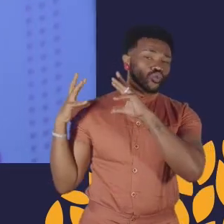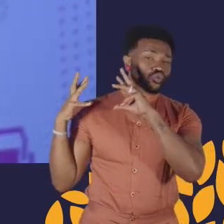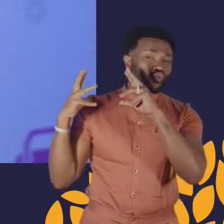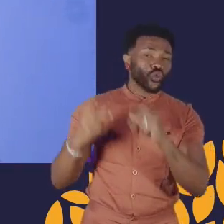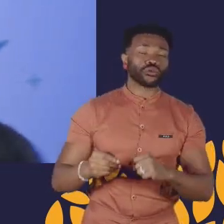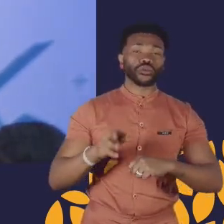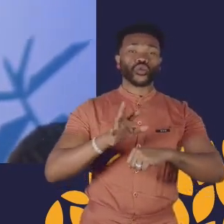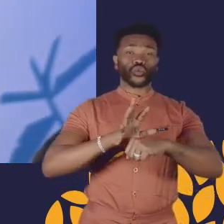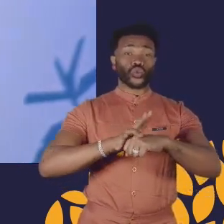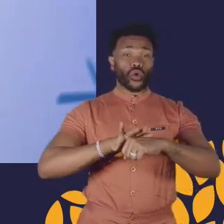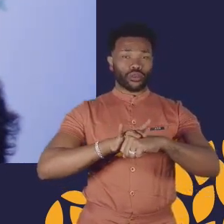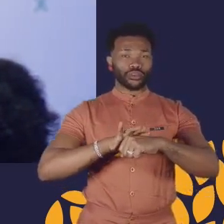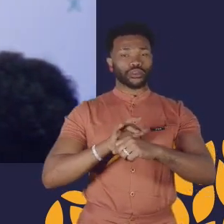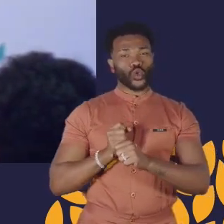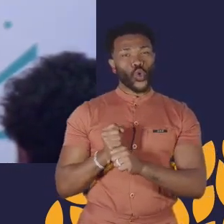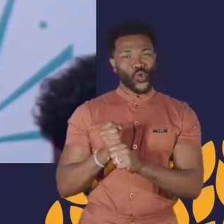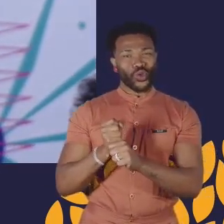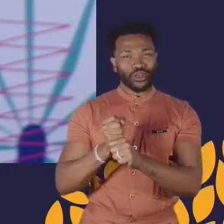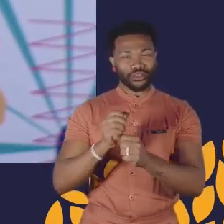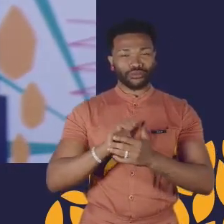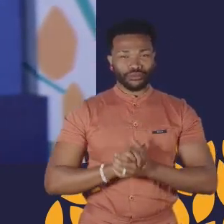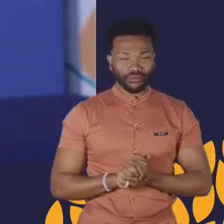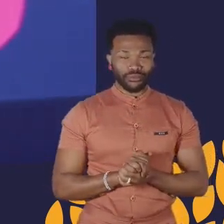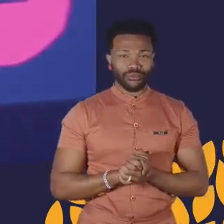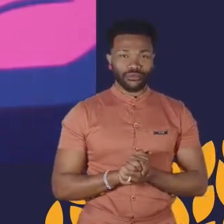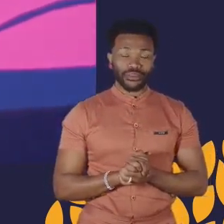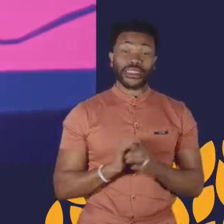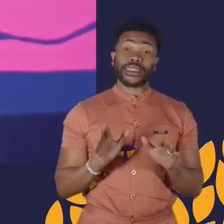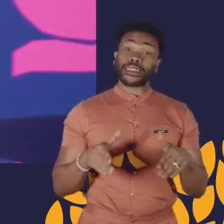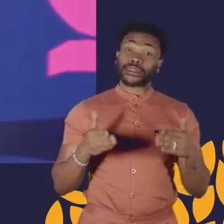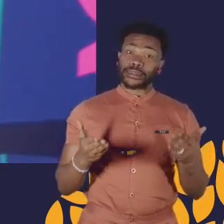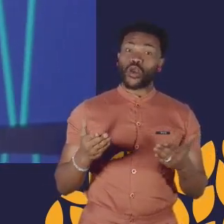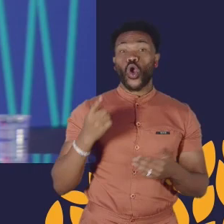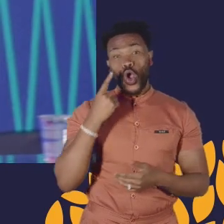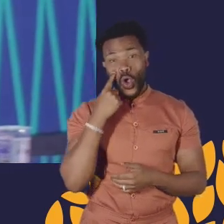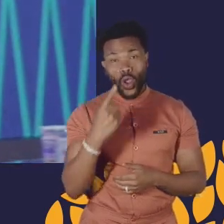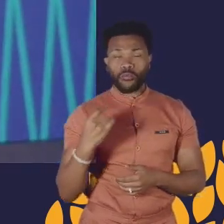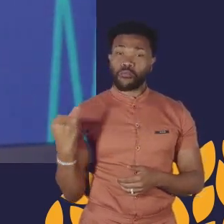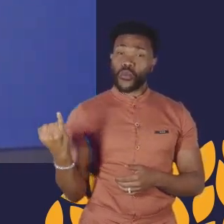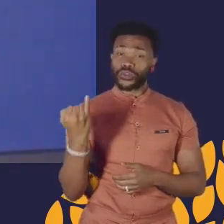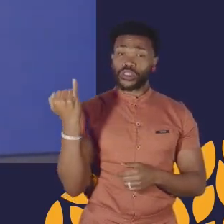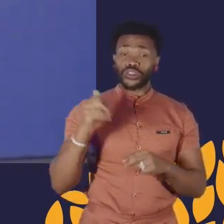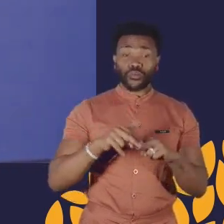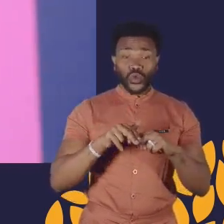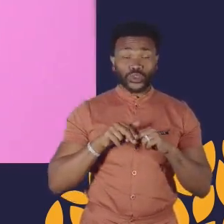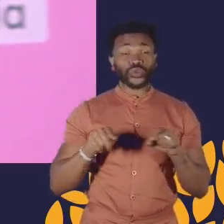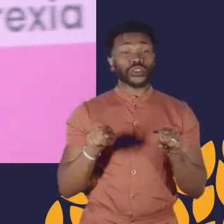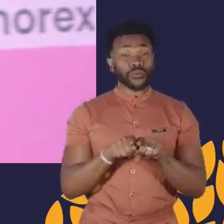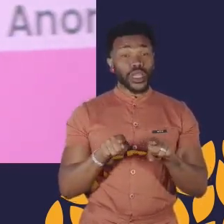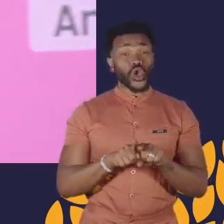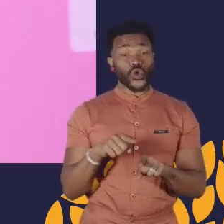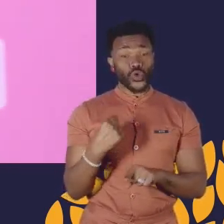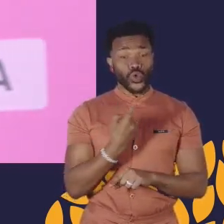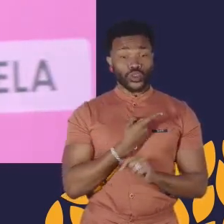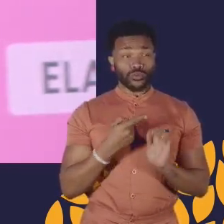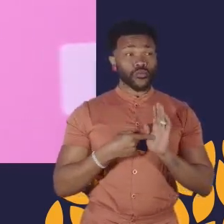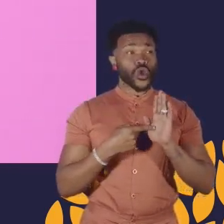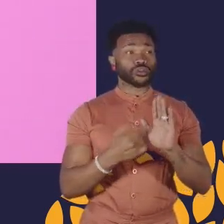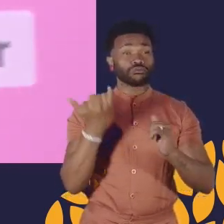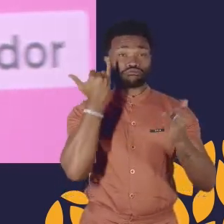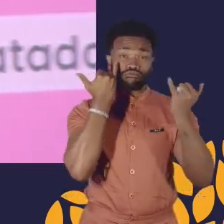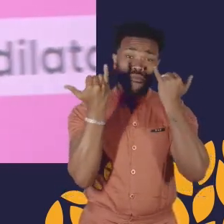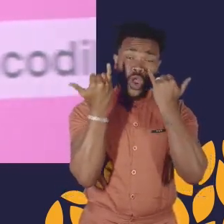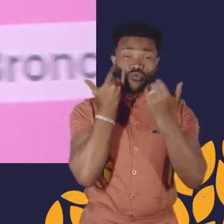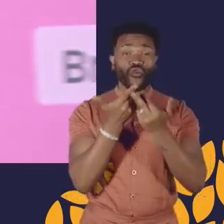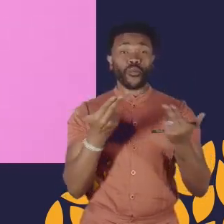as patologias crônicas. Então, olha a importância. Por isso é importante também a gente trazer informação, a